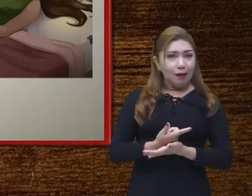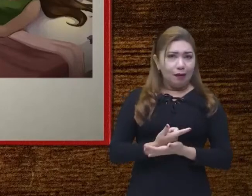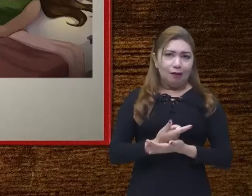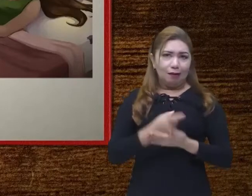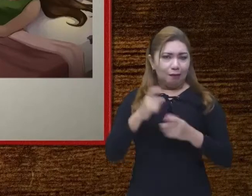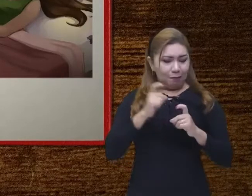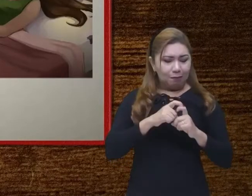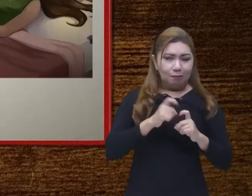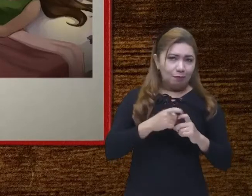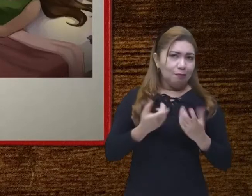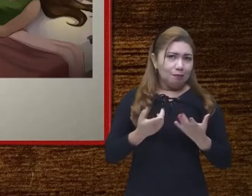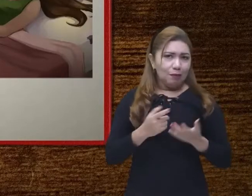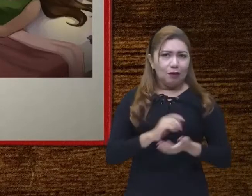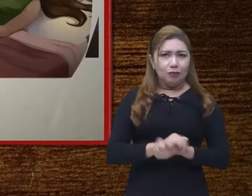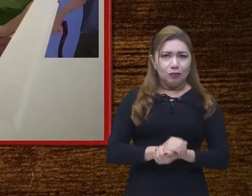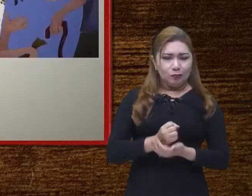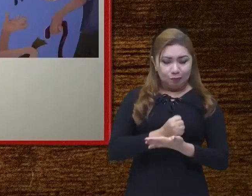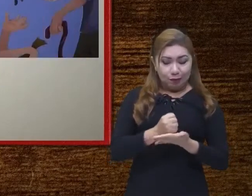comprar medicamentos.